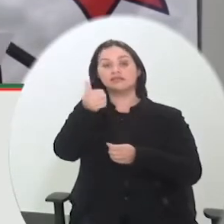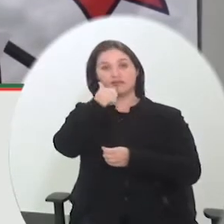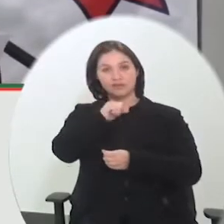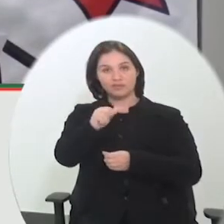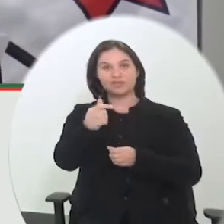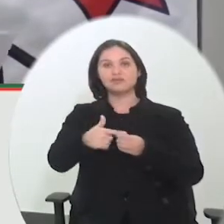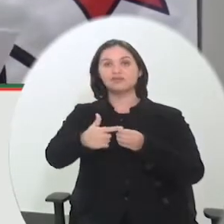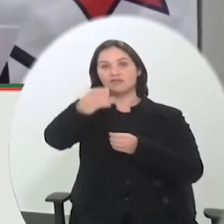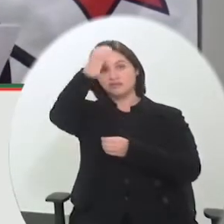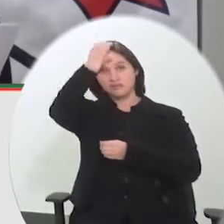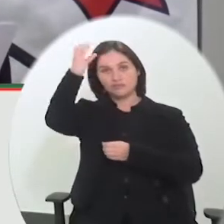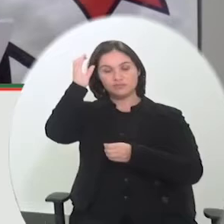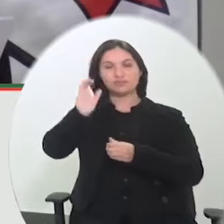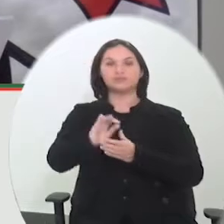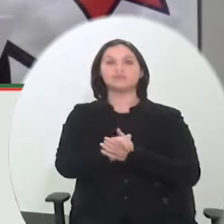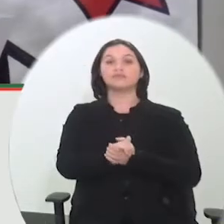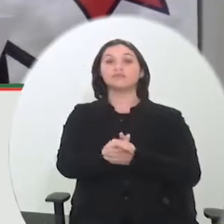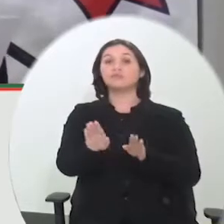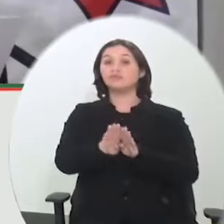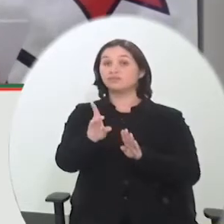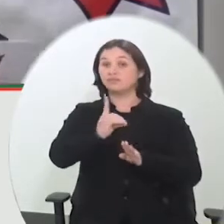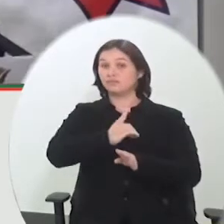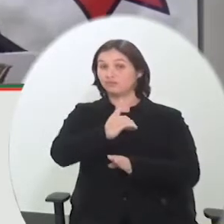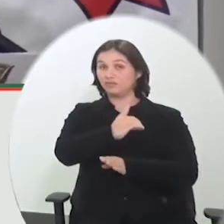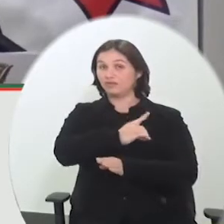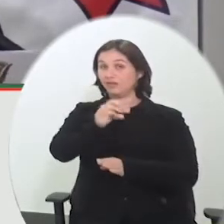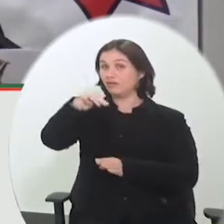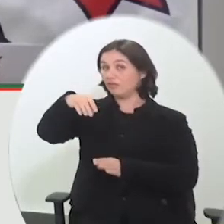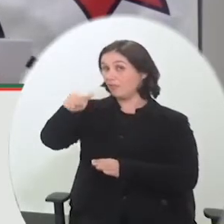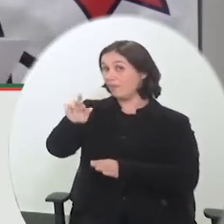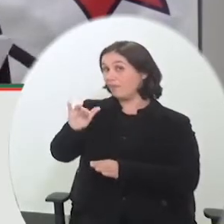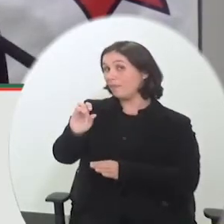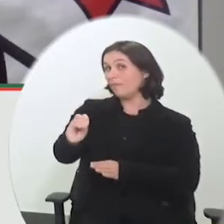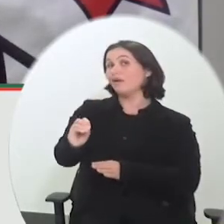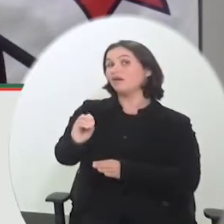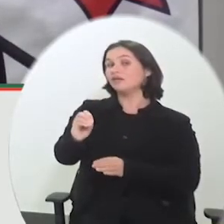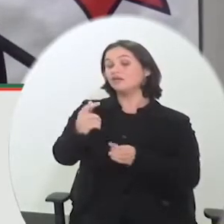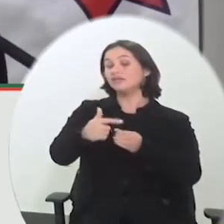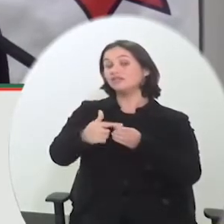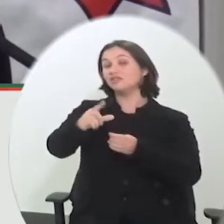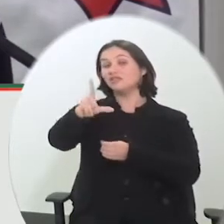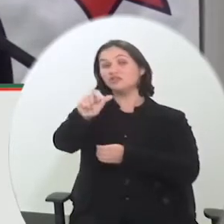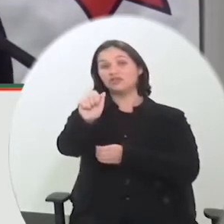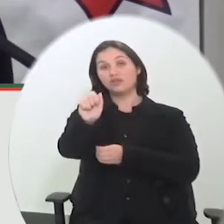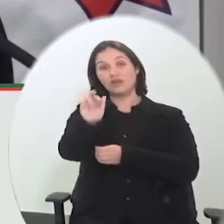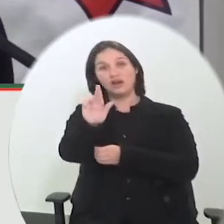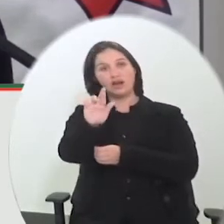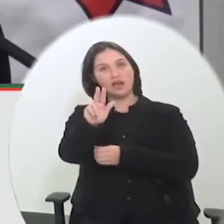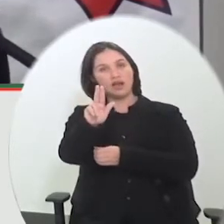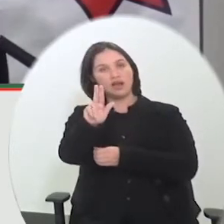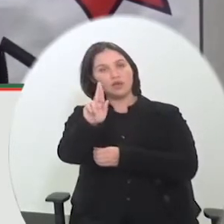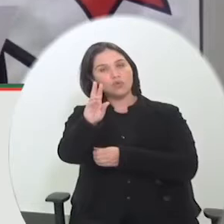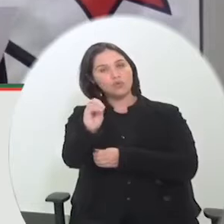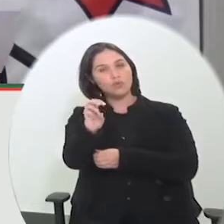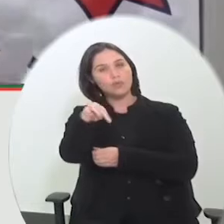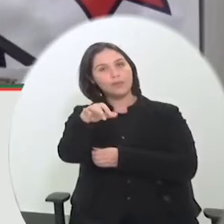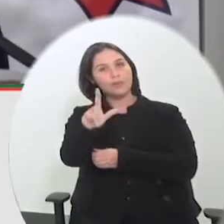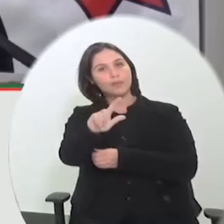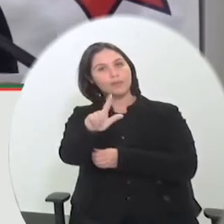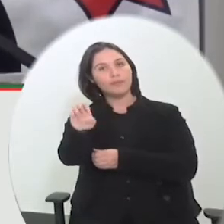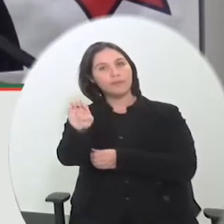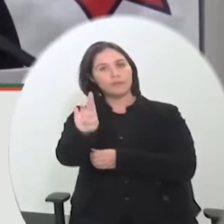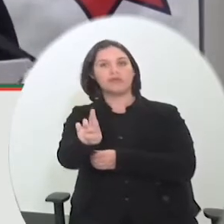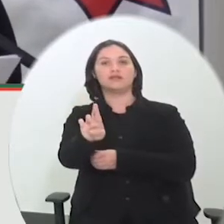Polícia Civil. Delegado Márcio Santos Maciel, de Lauro Miller. Delegado Ricardo Kelleter